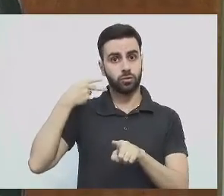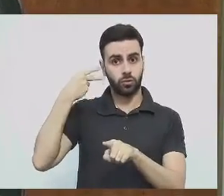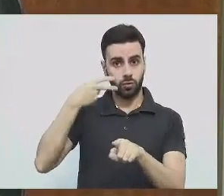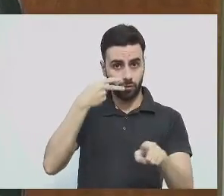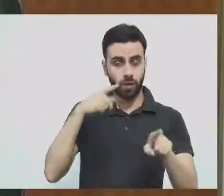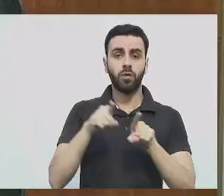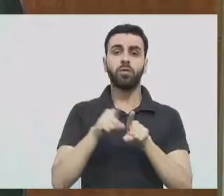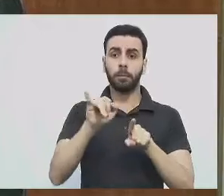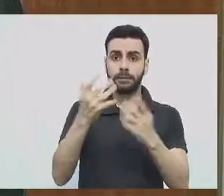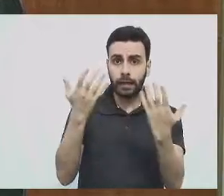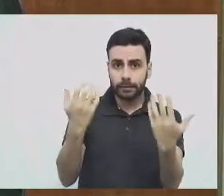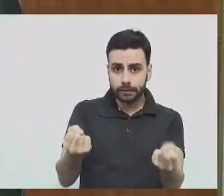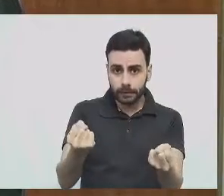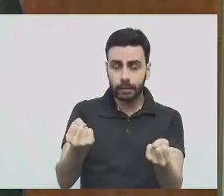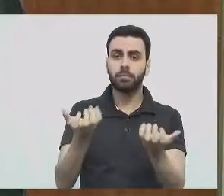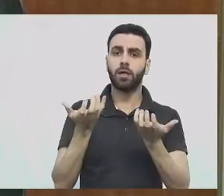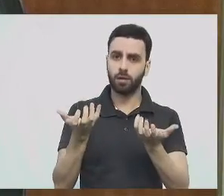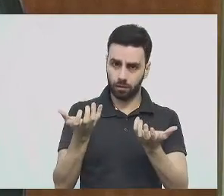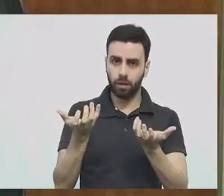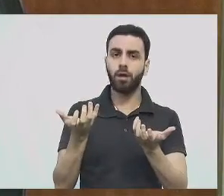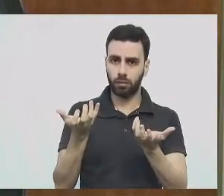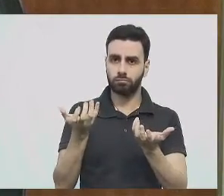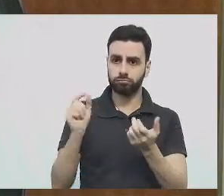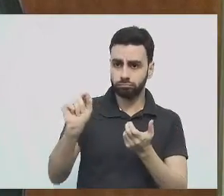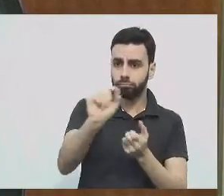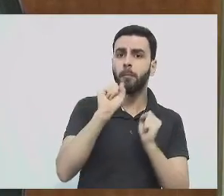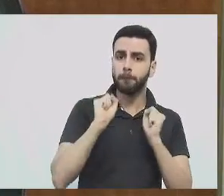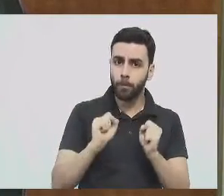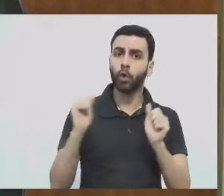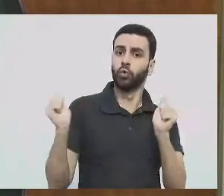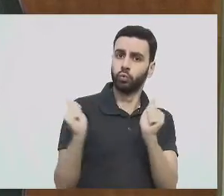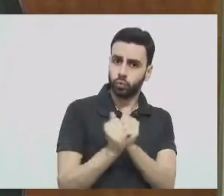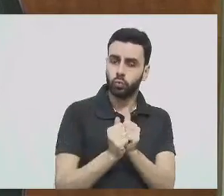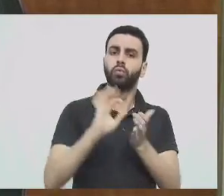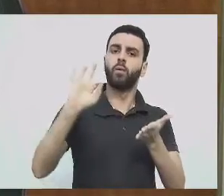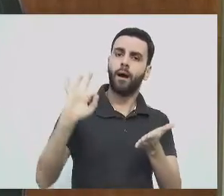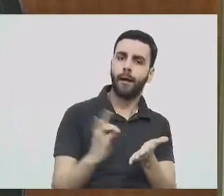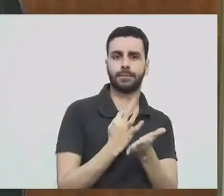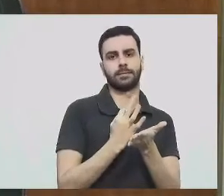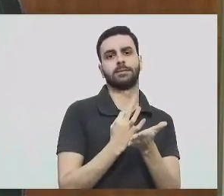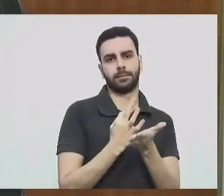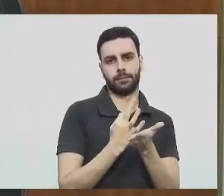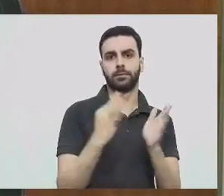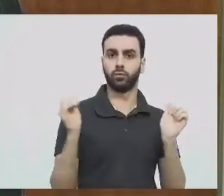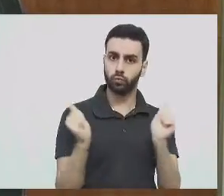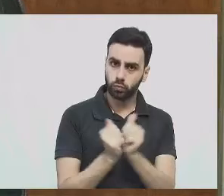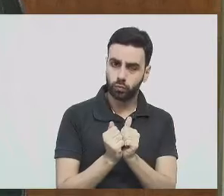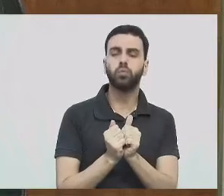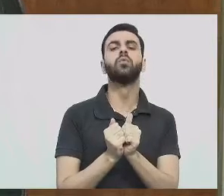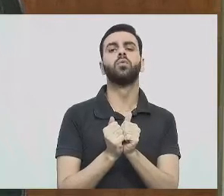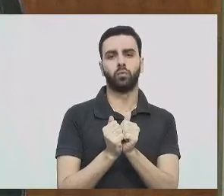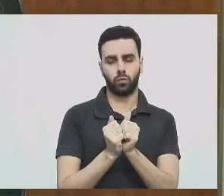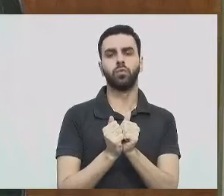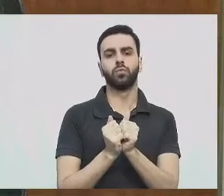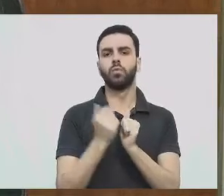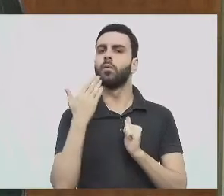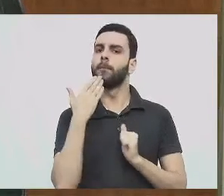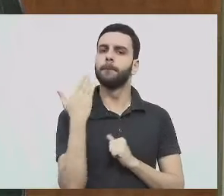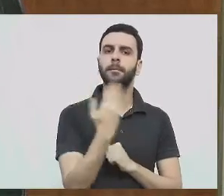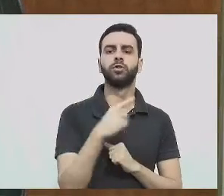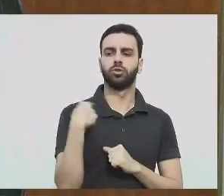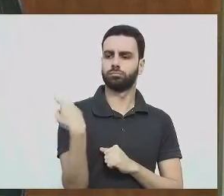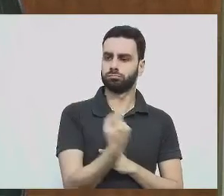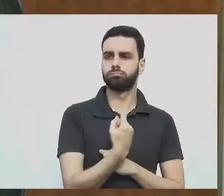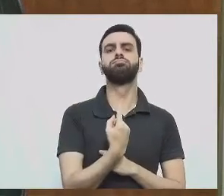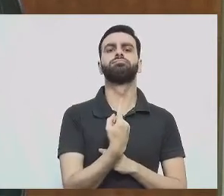que se sentissem à vontade, é um convite, acho que seria muito importante a gente nos manifestarmos, todos nós